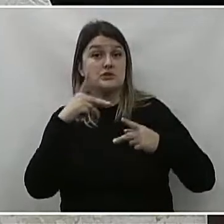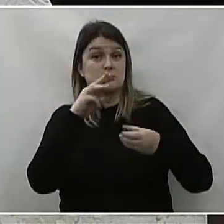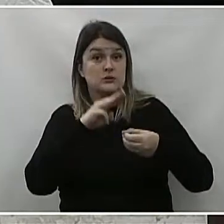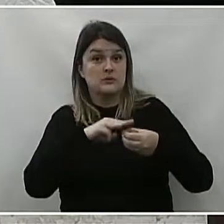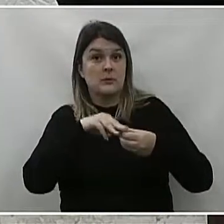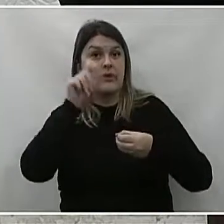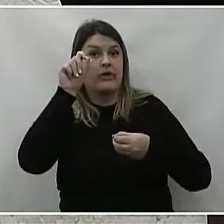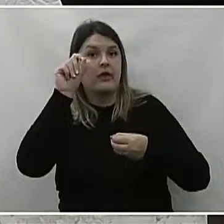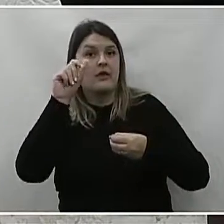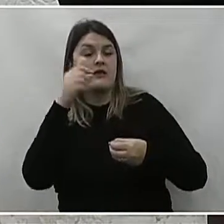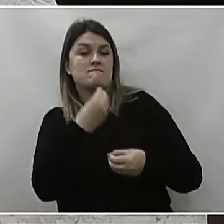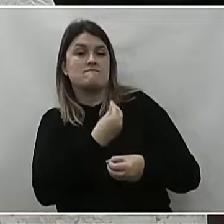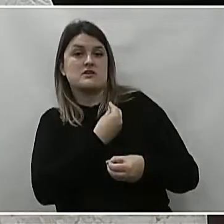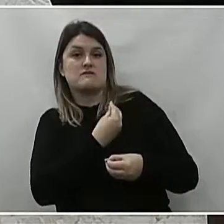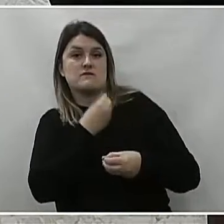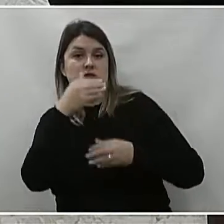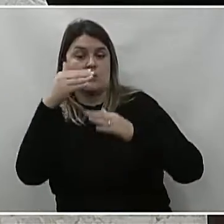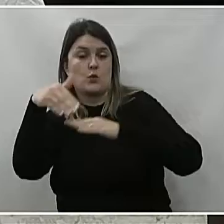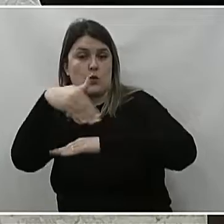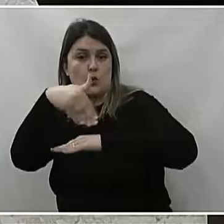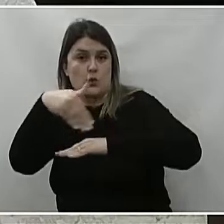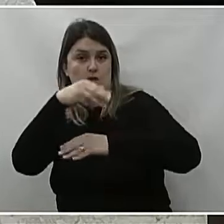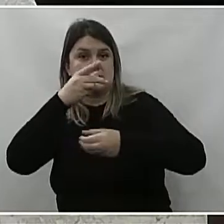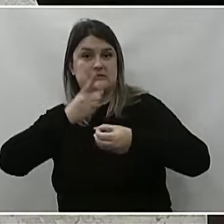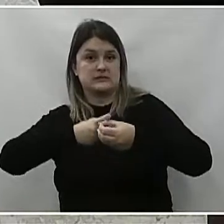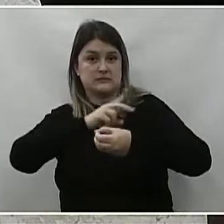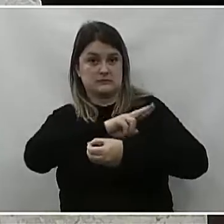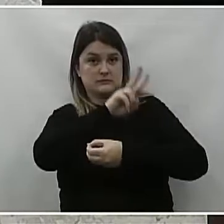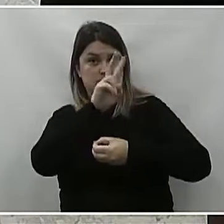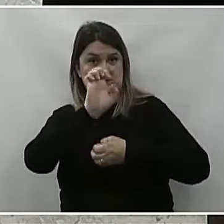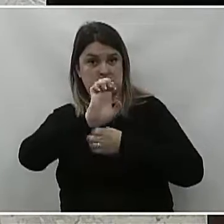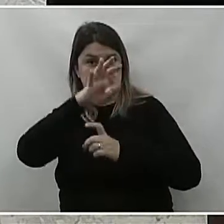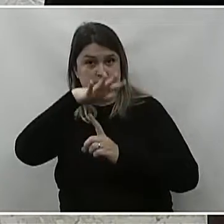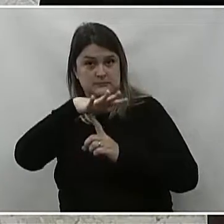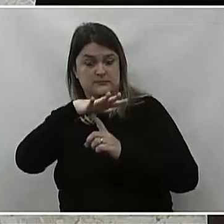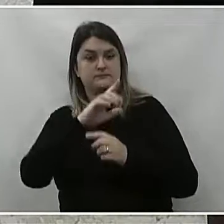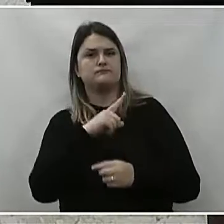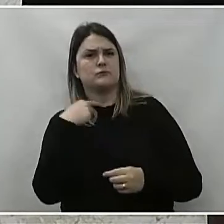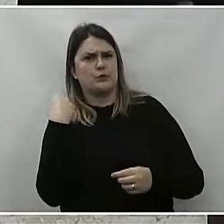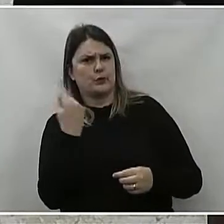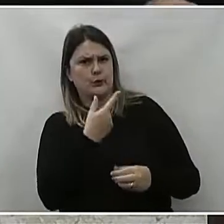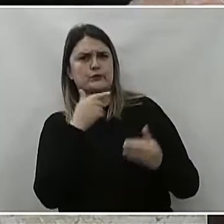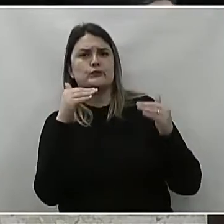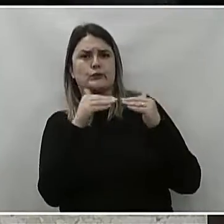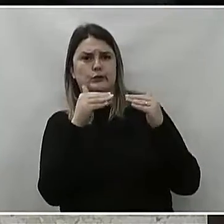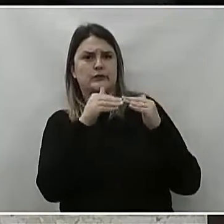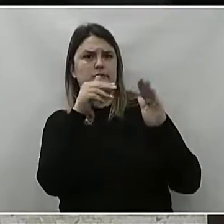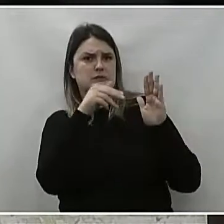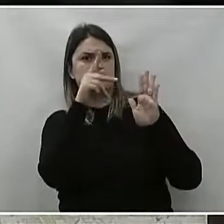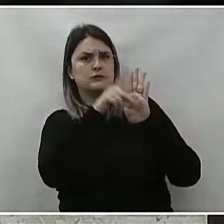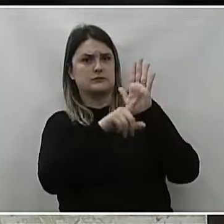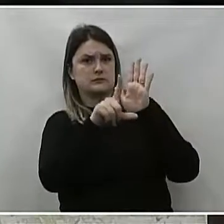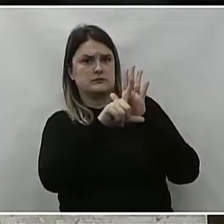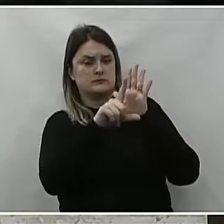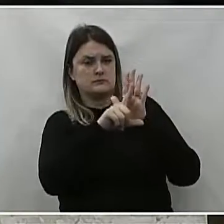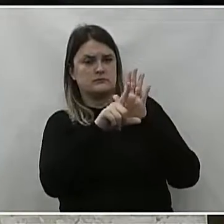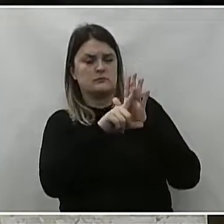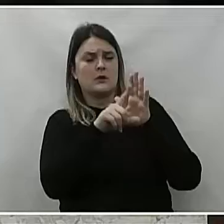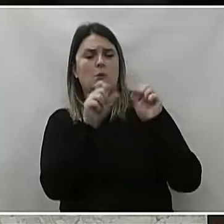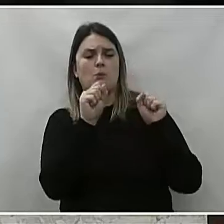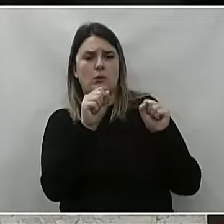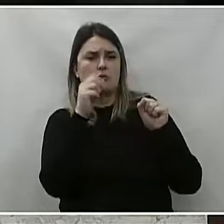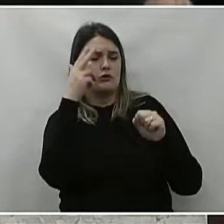para a população de situação de rua de União da Vitória Paraná. Fundamentação. Somos de parecer favorável ao projeto em questão,